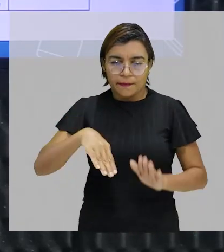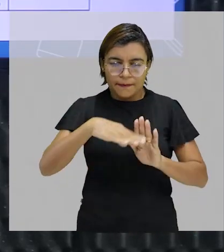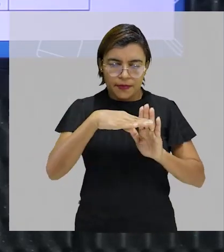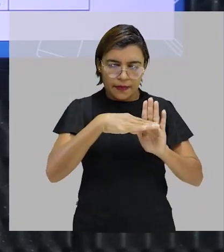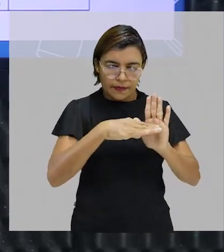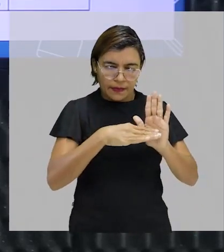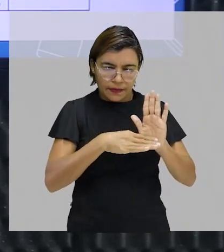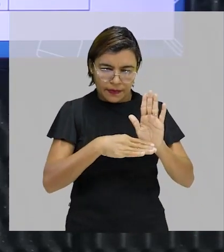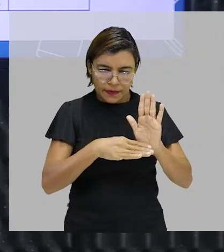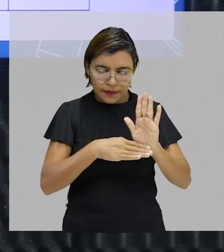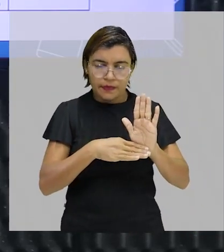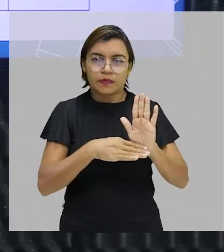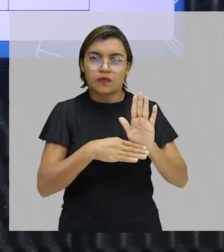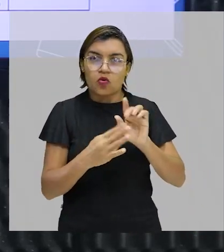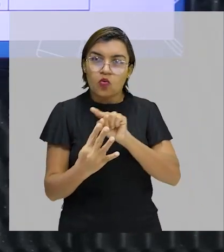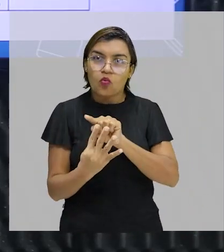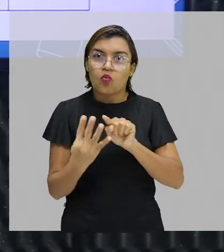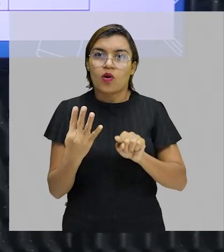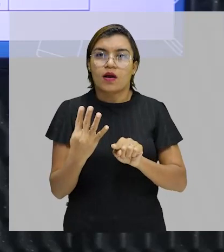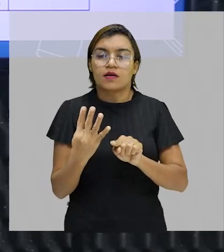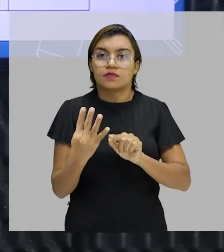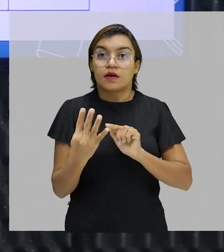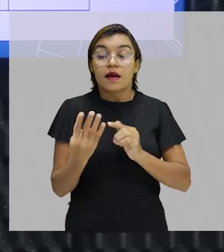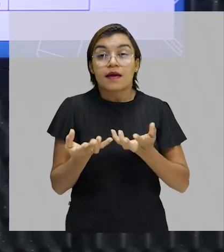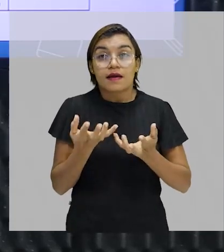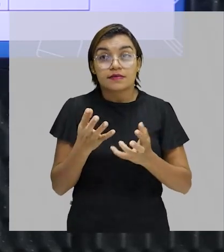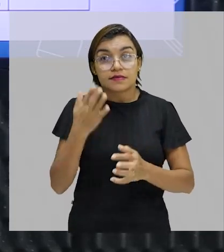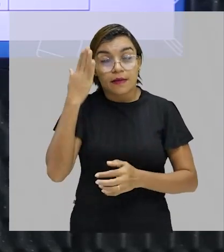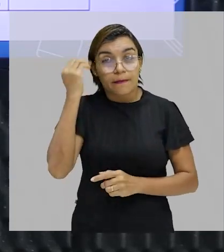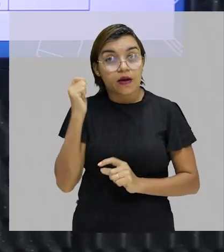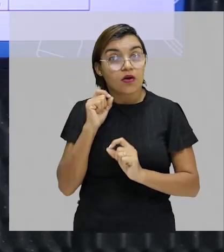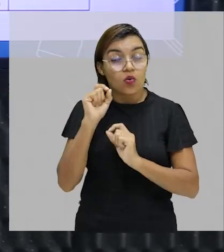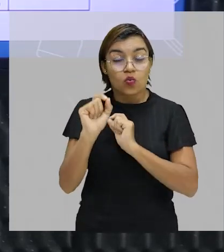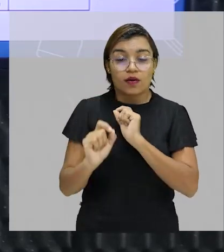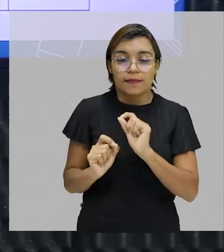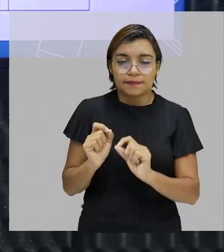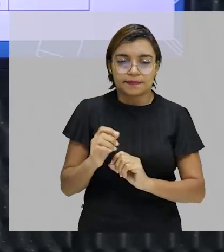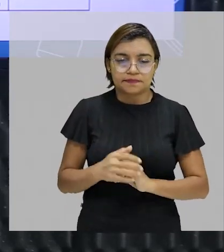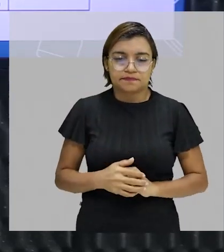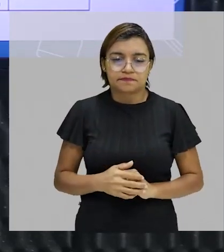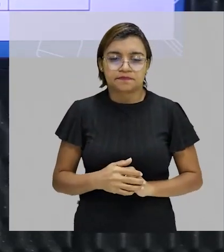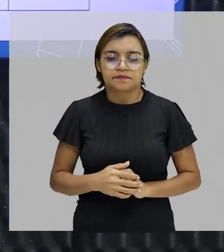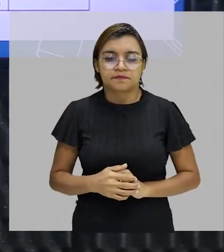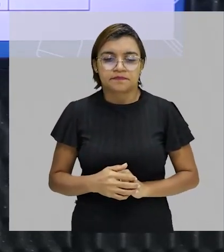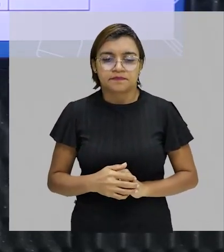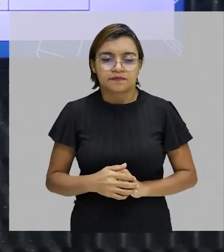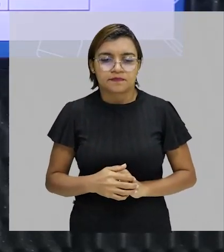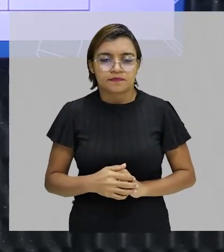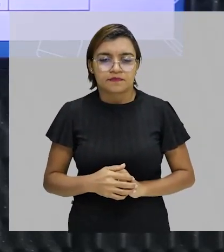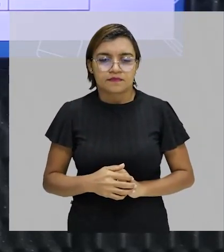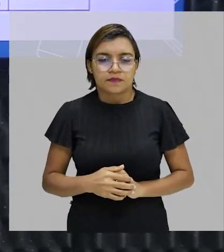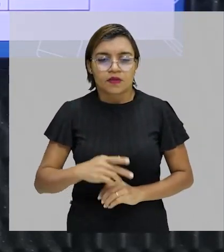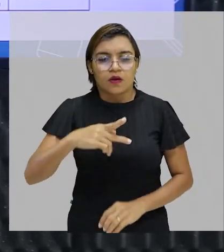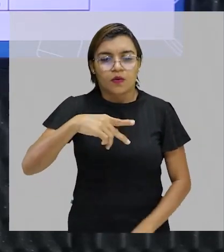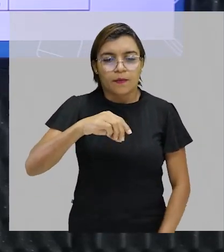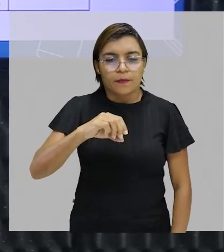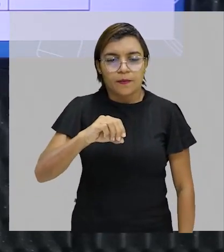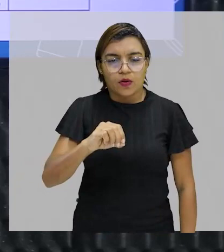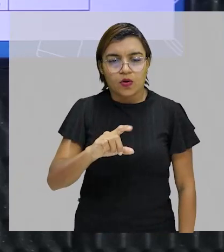são. Então, desses 4, ele quer saber, desses 4, quem vai ser? O polipropileno,